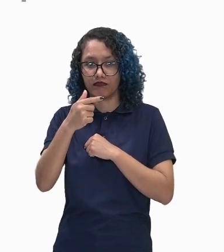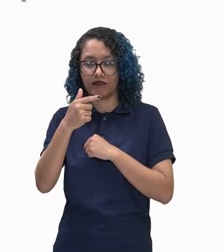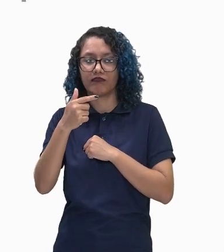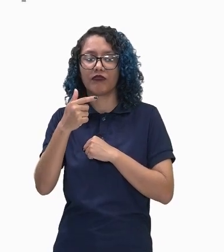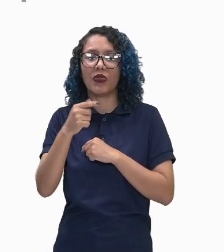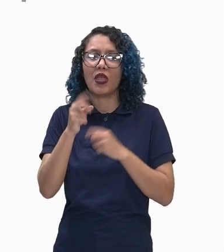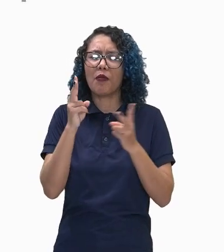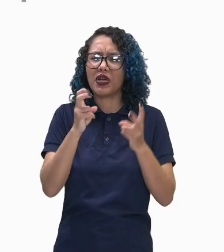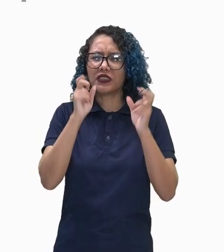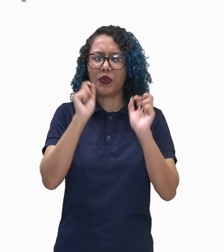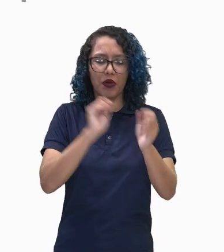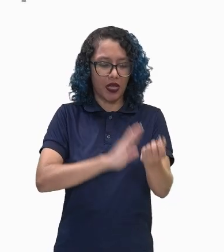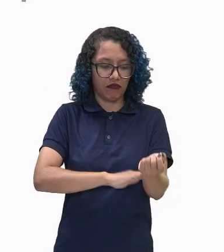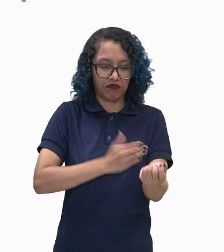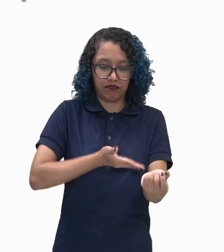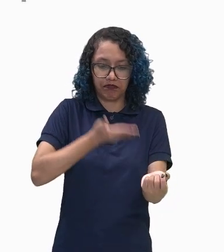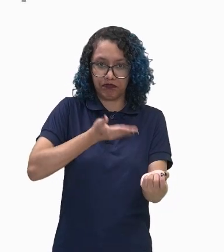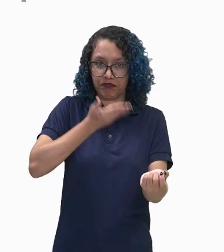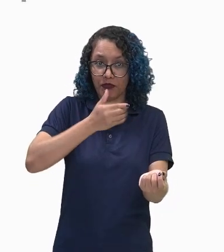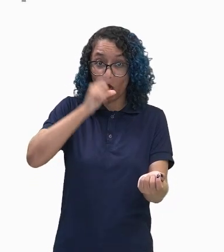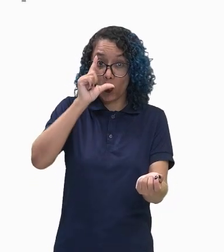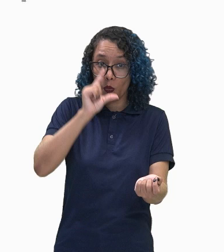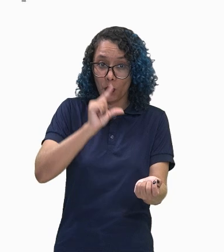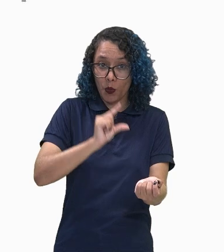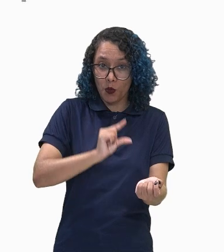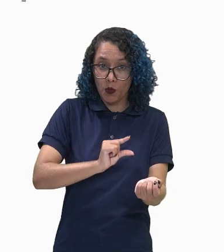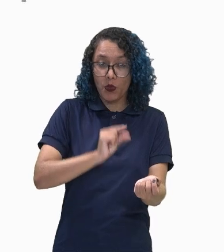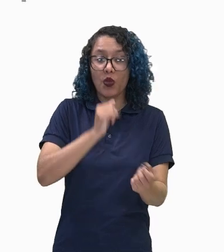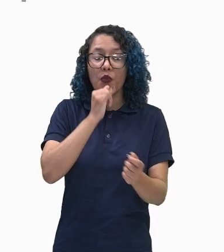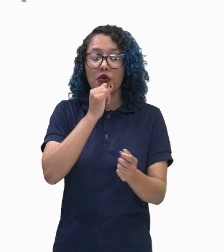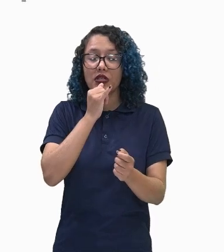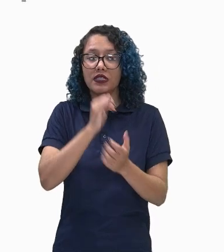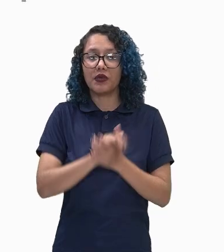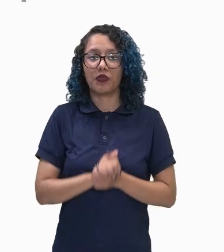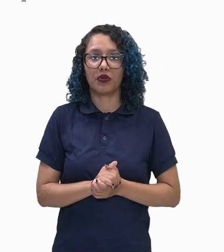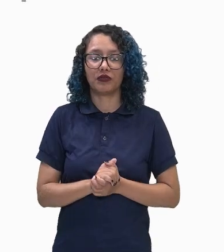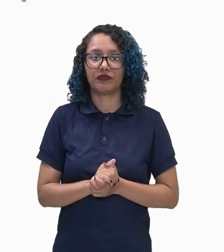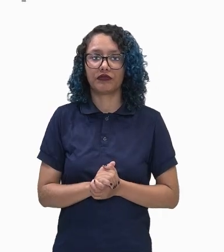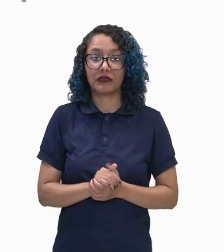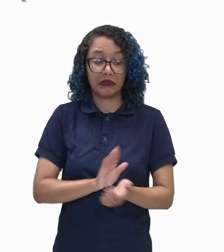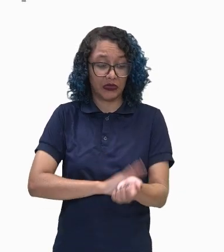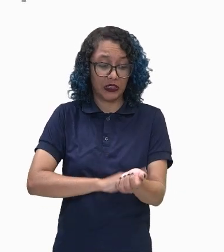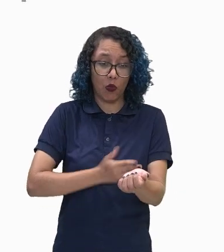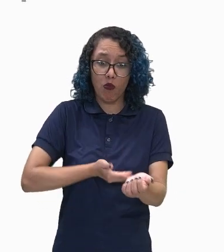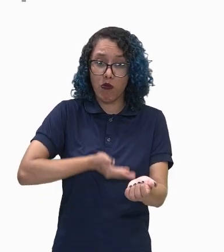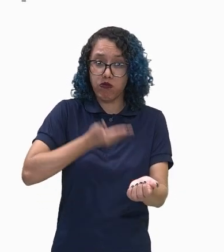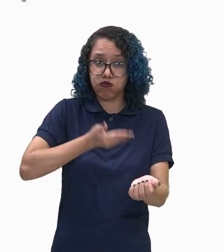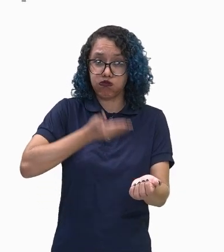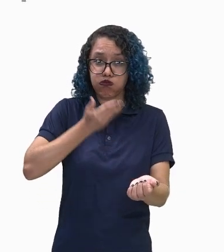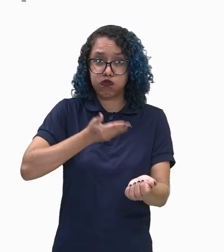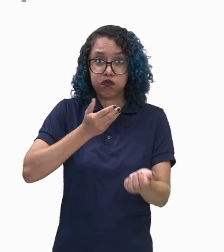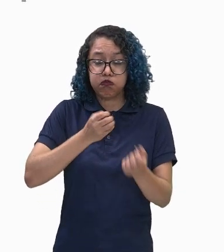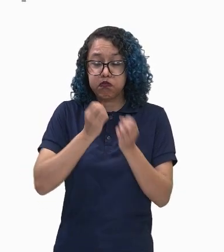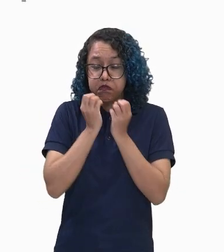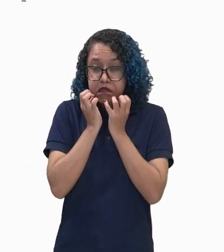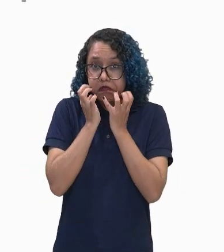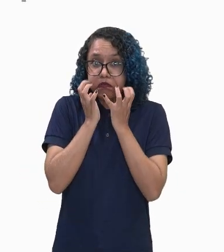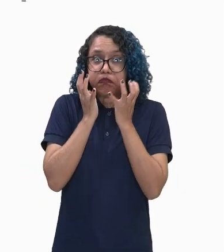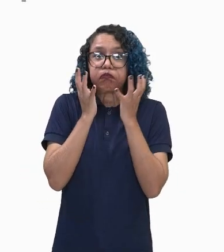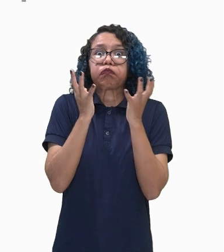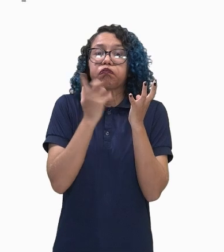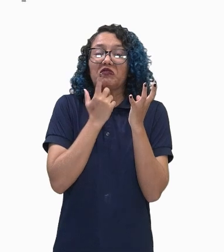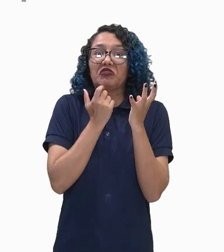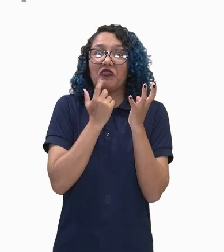valores médios da pressão arterial. Ou seja, sabe aquela coisa da pressão subir, deixar a pessoa vermelha, com